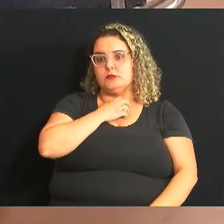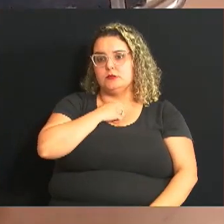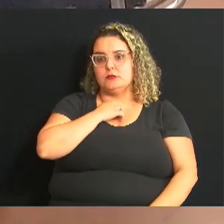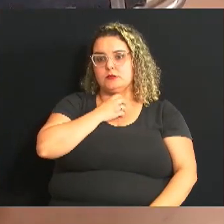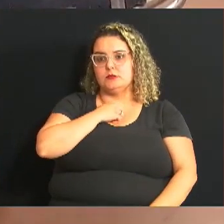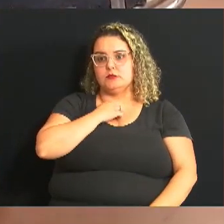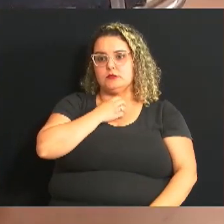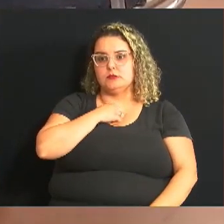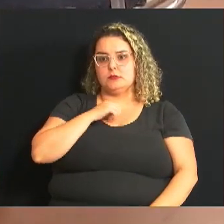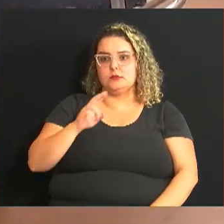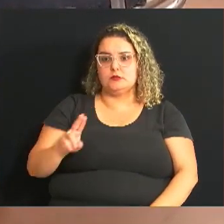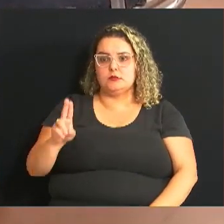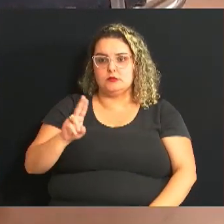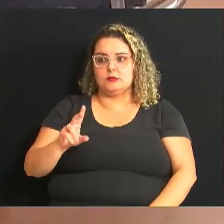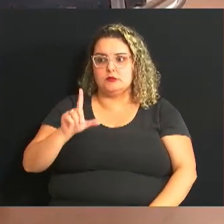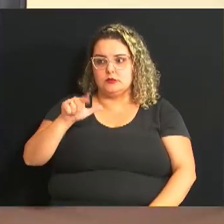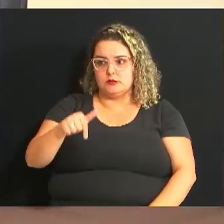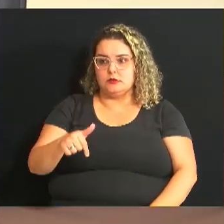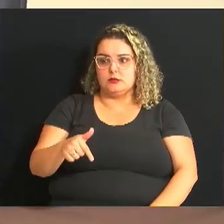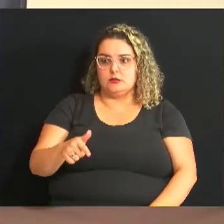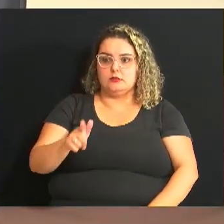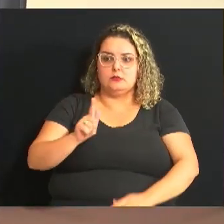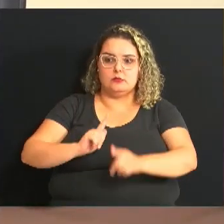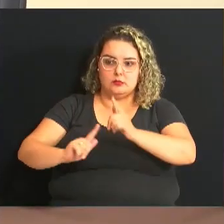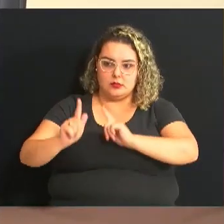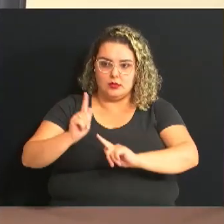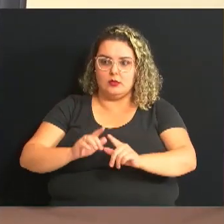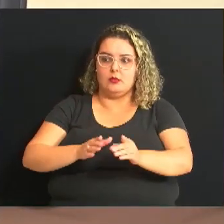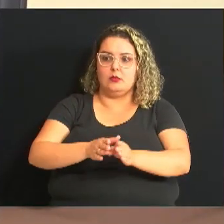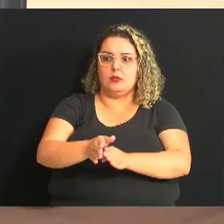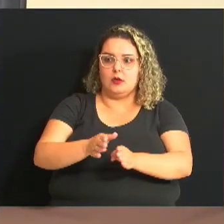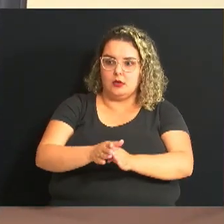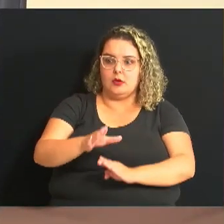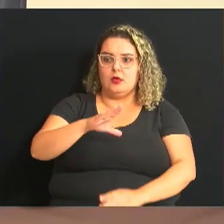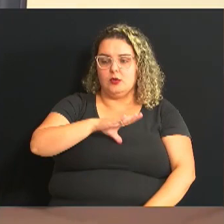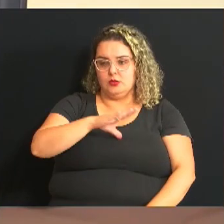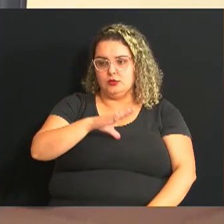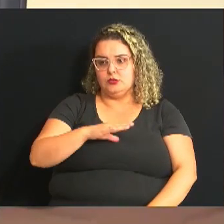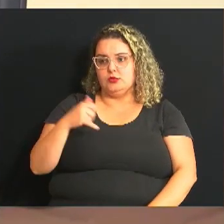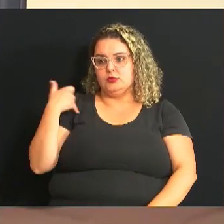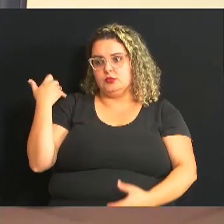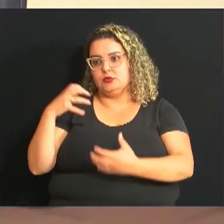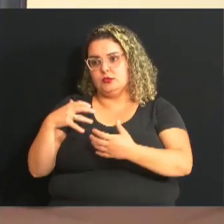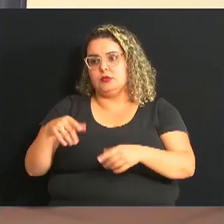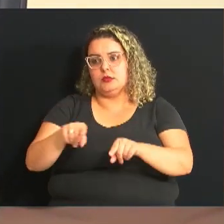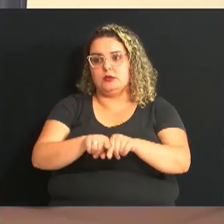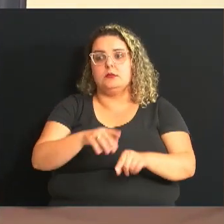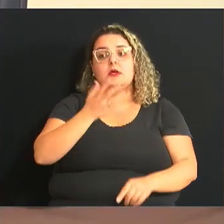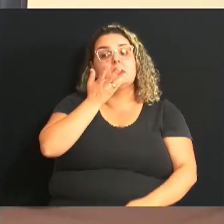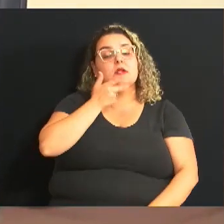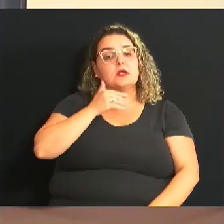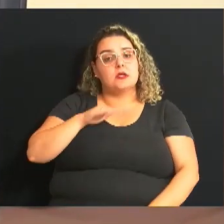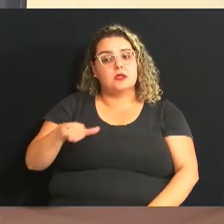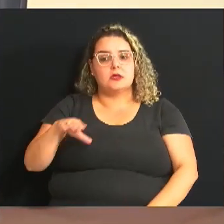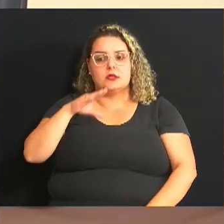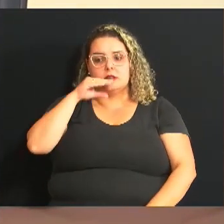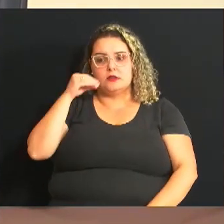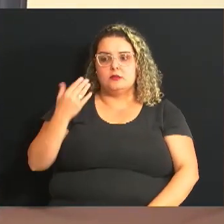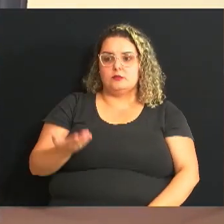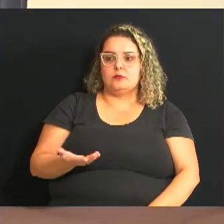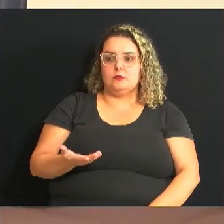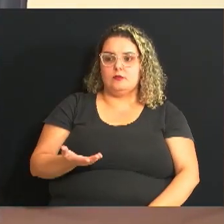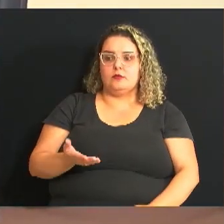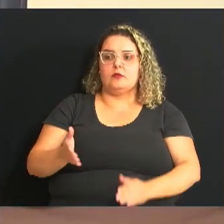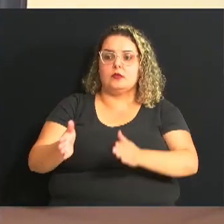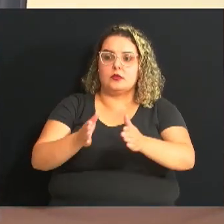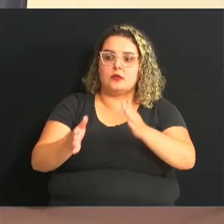aí depois, gerido, né, pelo Conselho Municipal do Idoso e também da Criança e do Adolescente. Então, e num